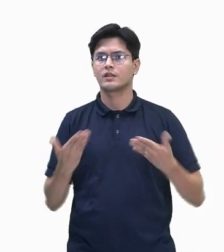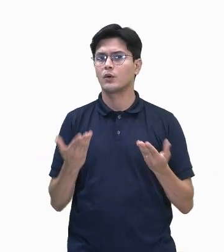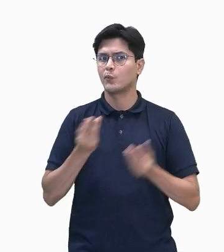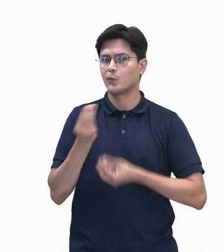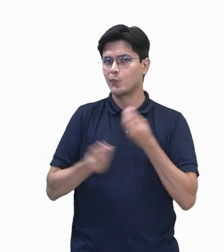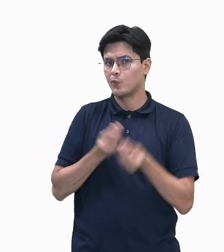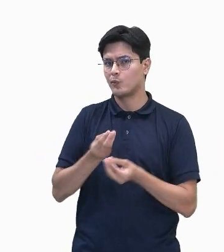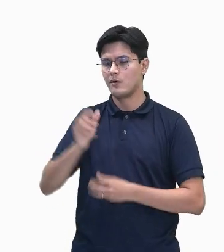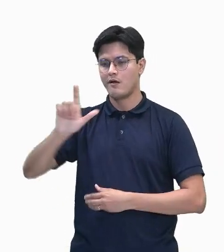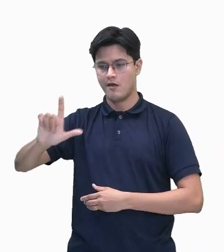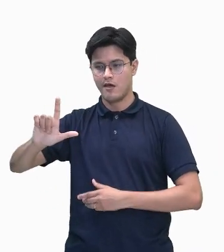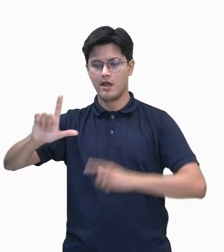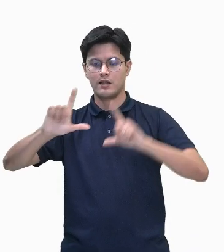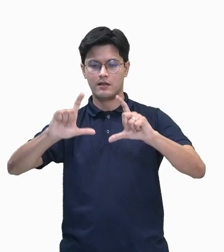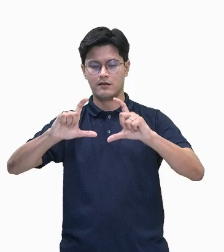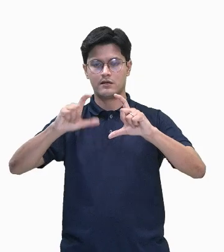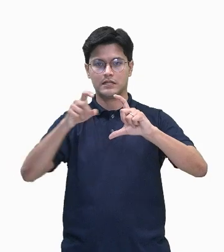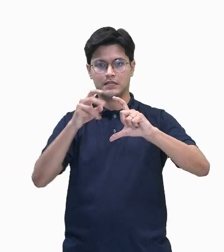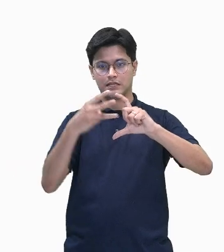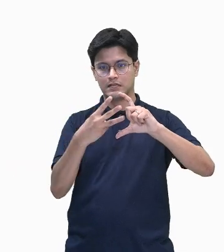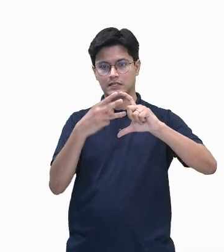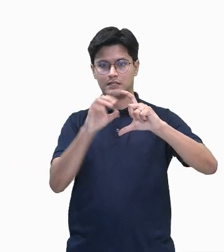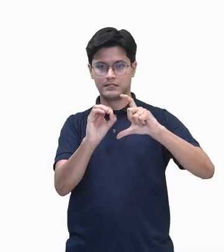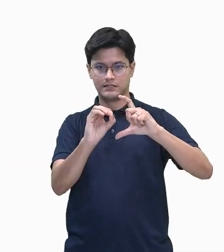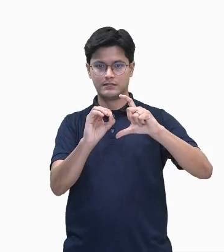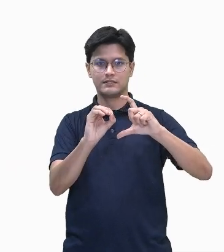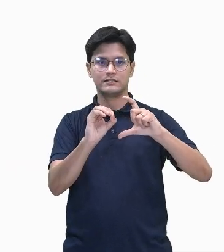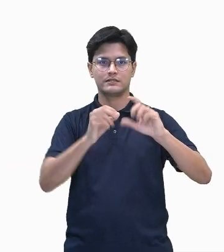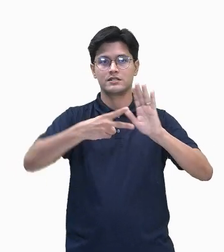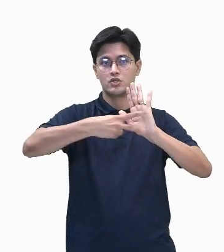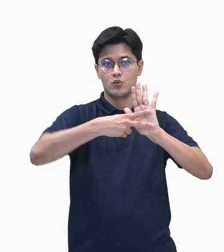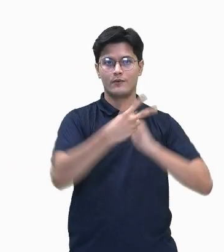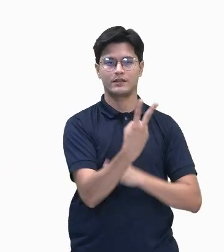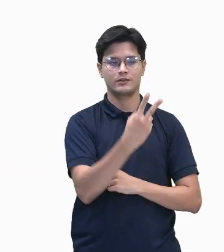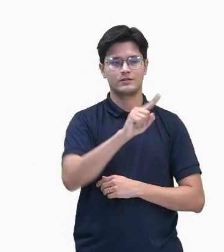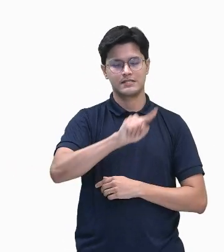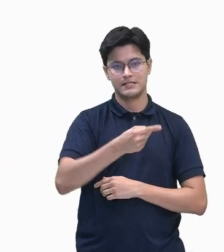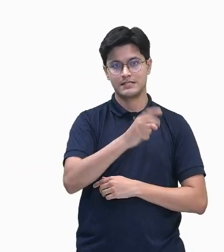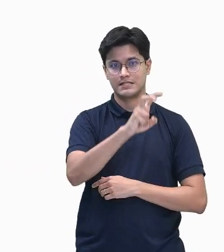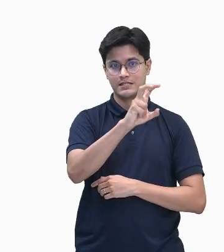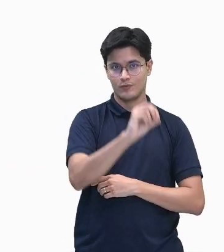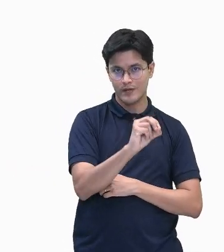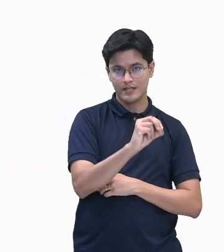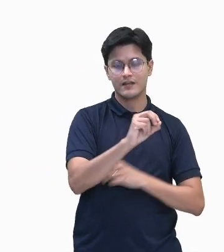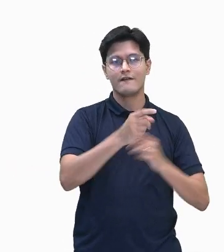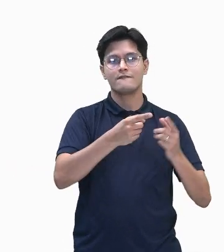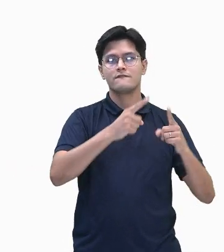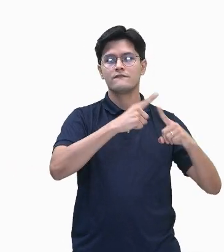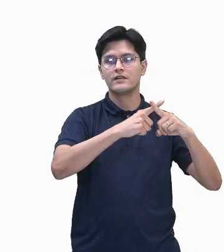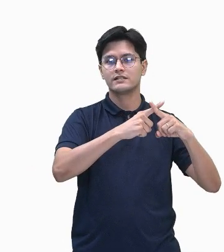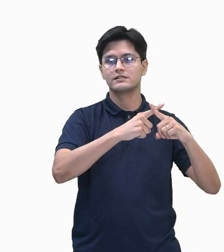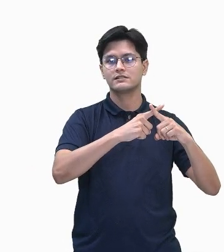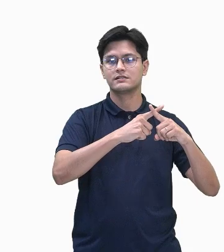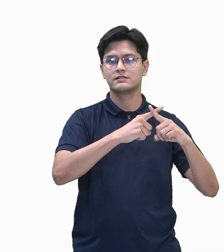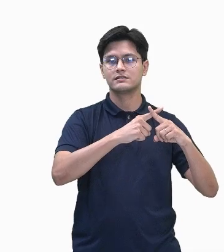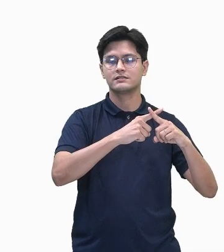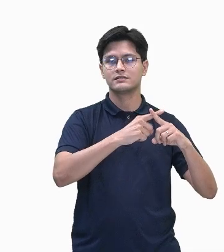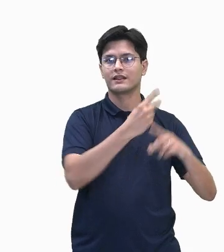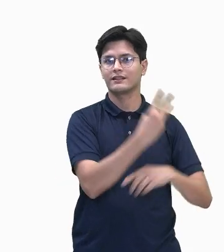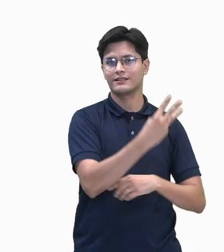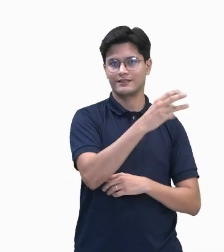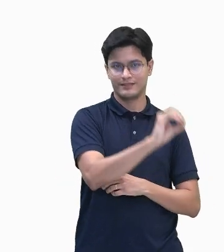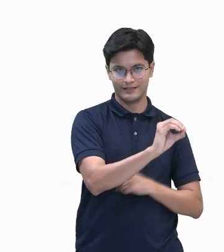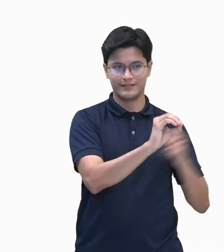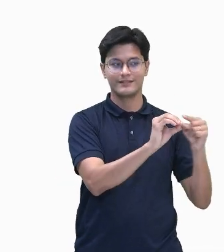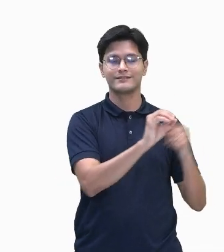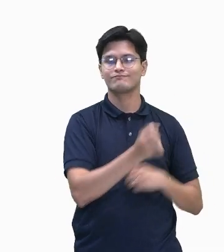lucro da venda de 30 produtos é igual a 2,50 vezes... Quantos produtos é? 30, tá